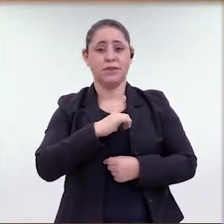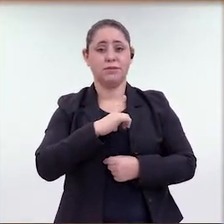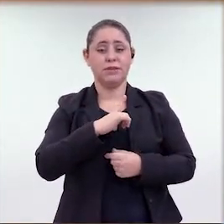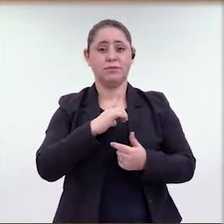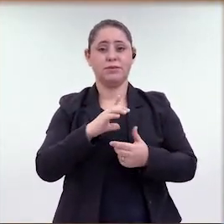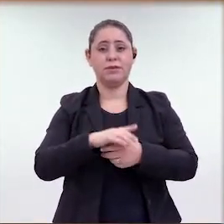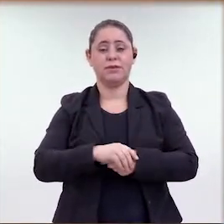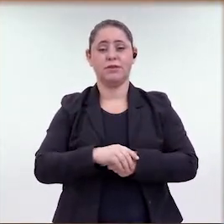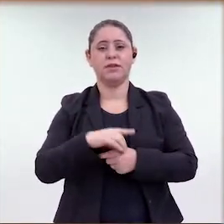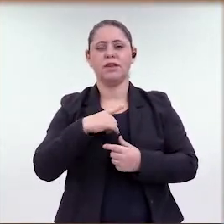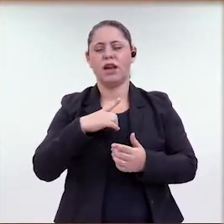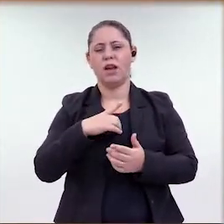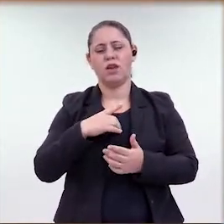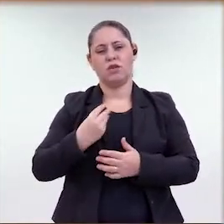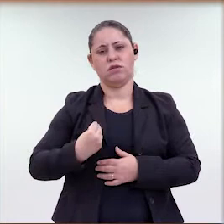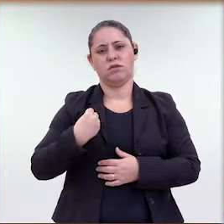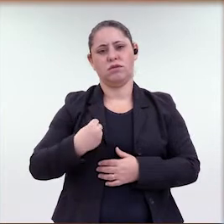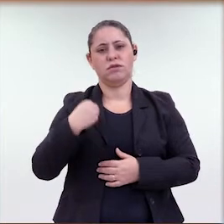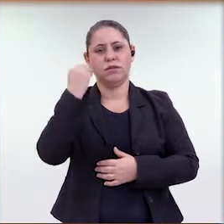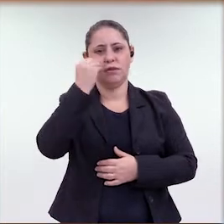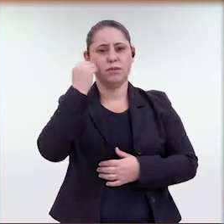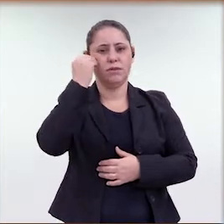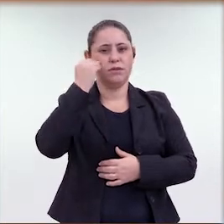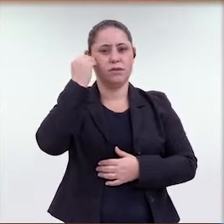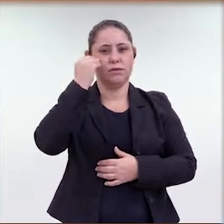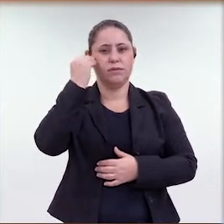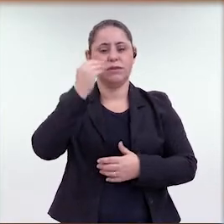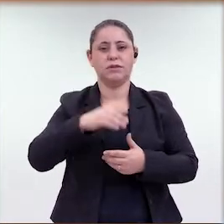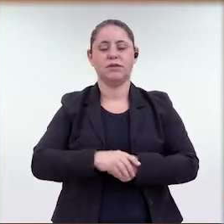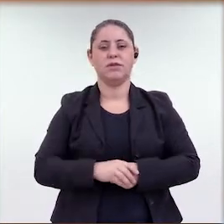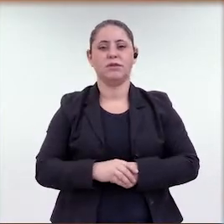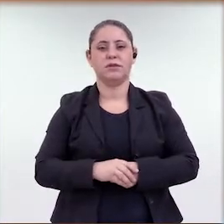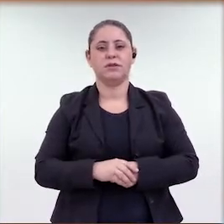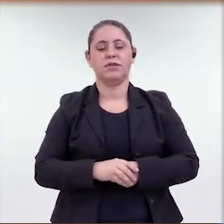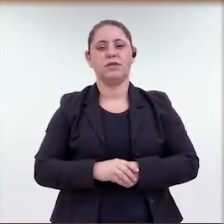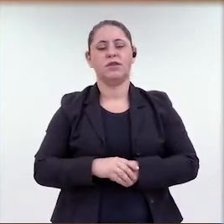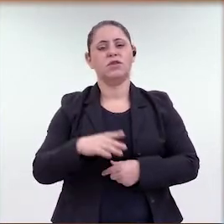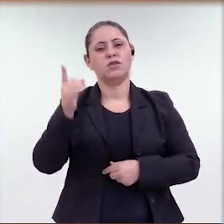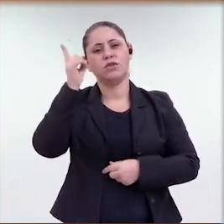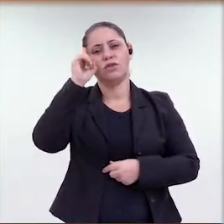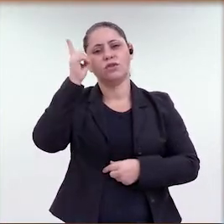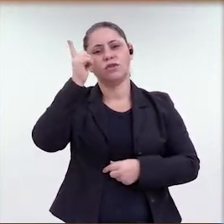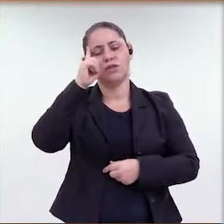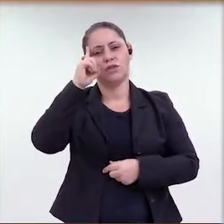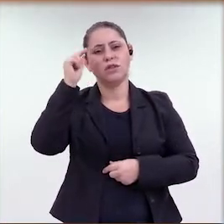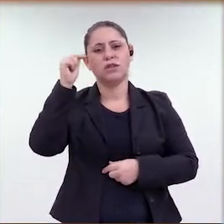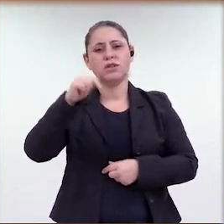de estrada, já passei por várias mudanças. Uma delas foi a